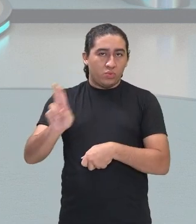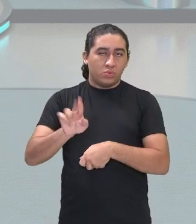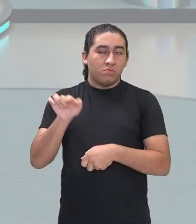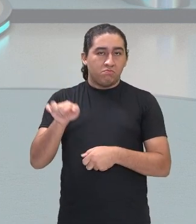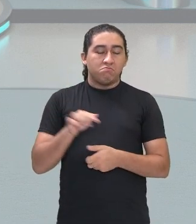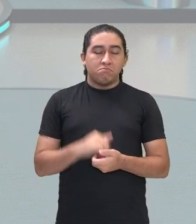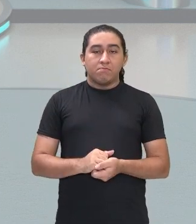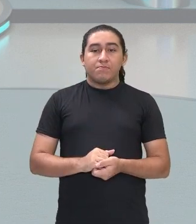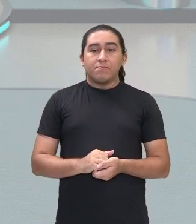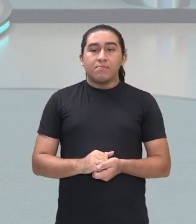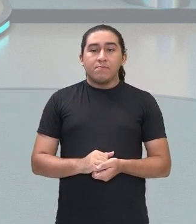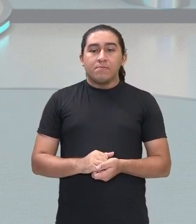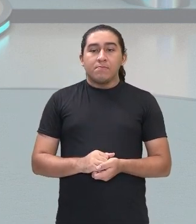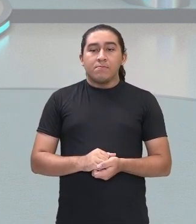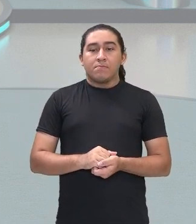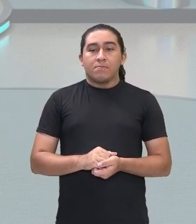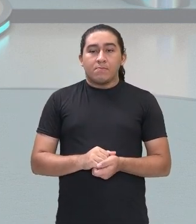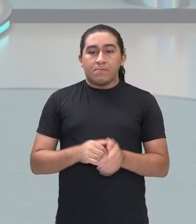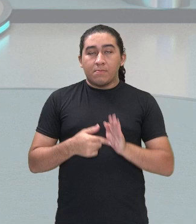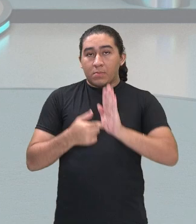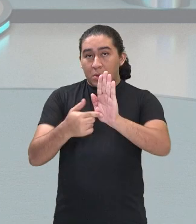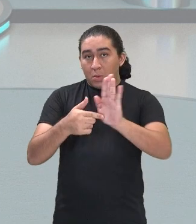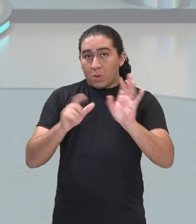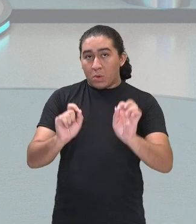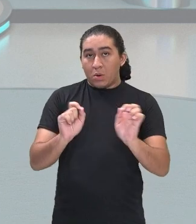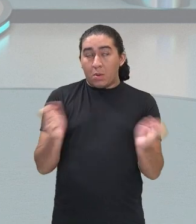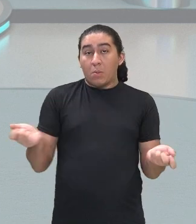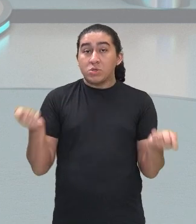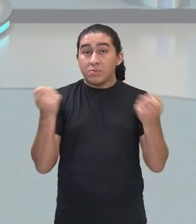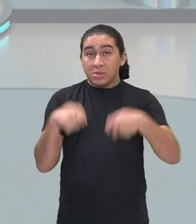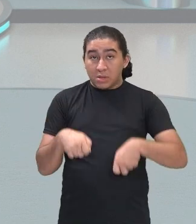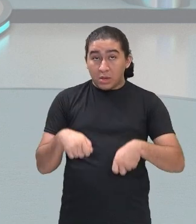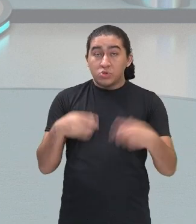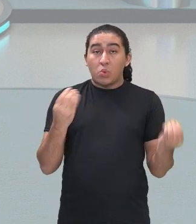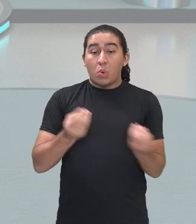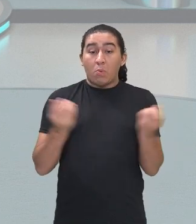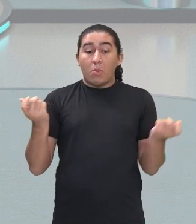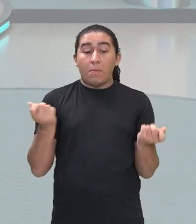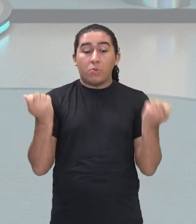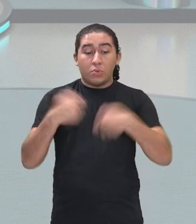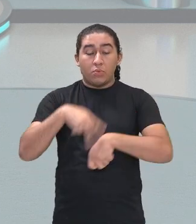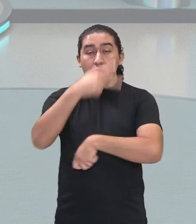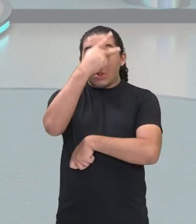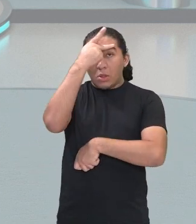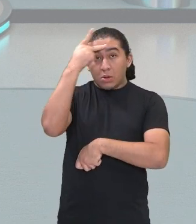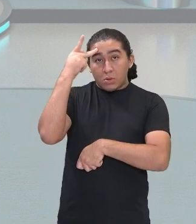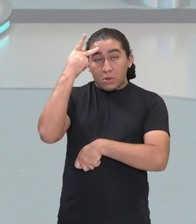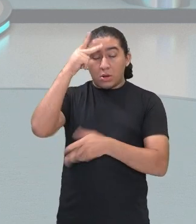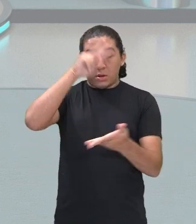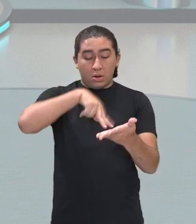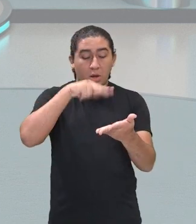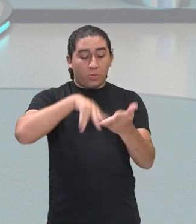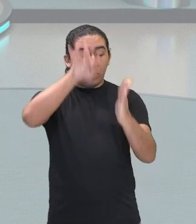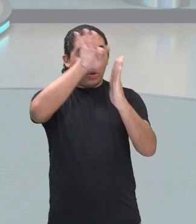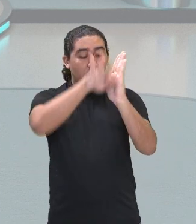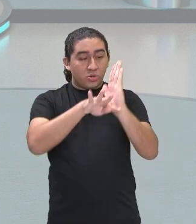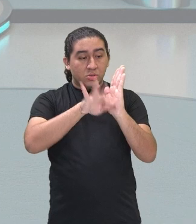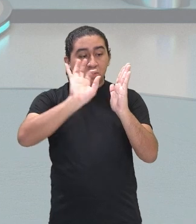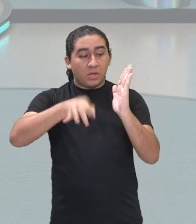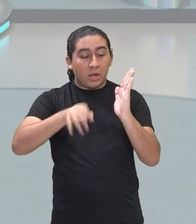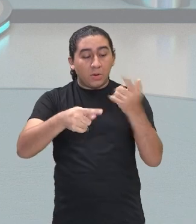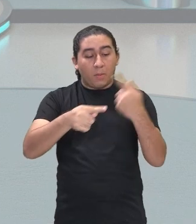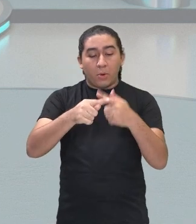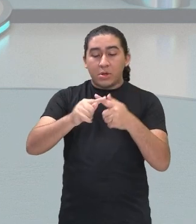vão mostrar o caminho, como devemos ler um texto. Porque